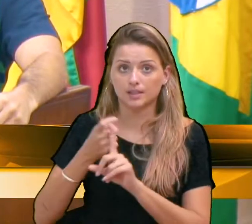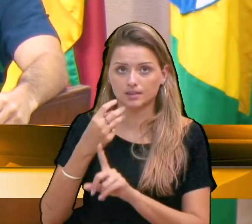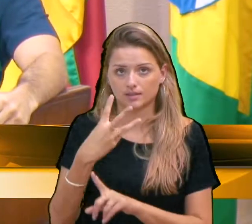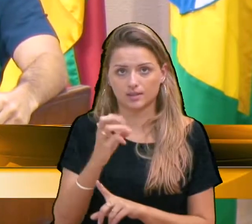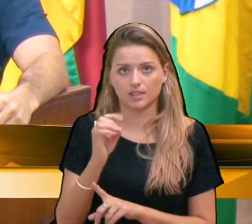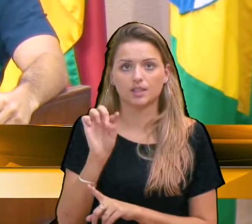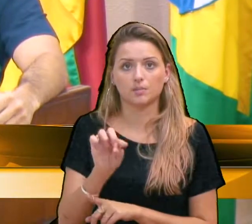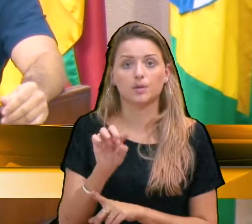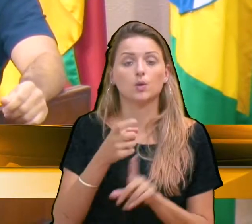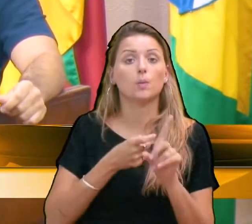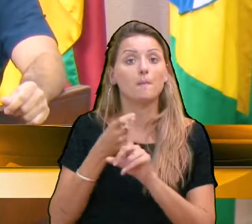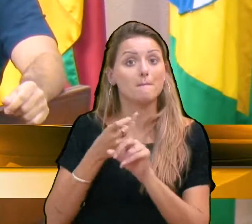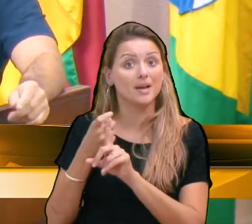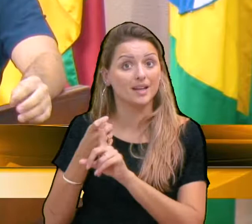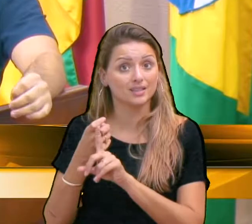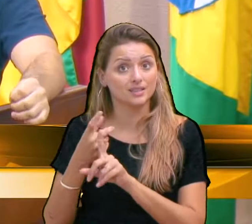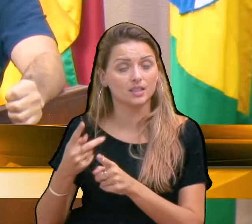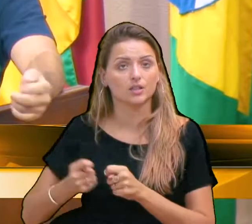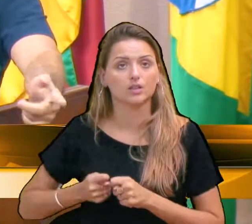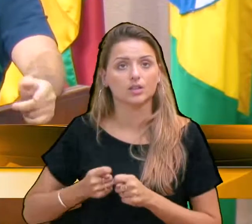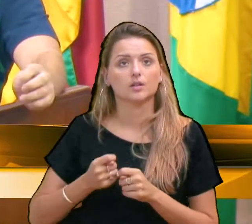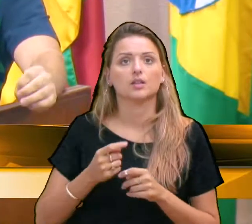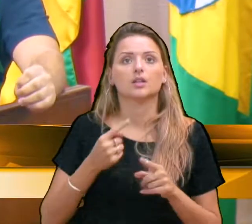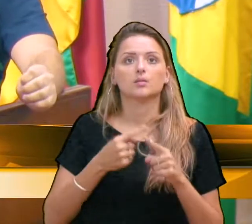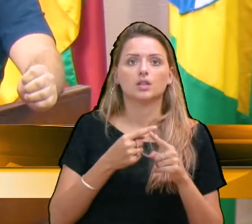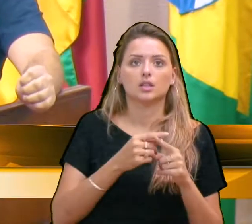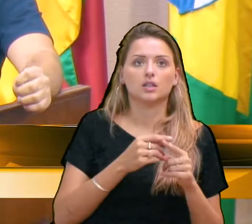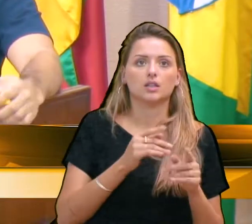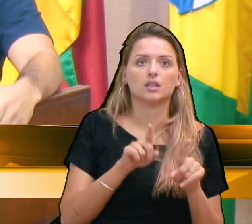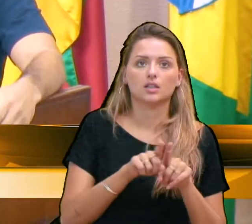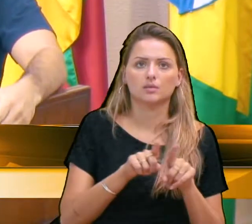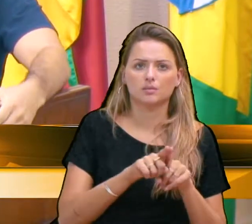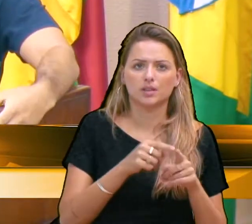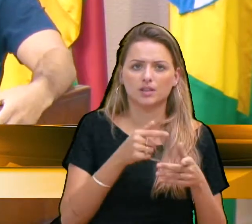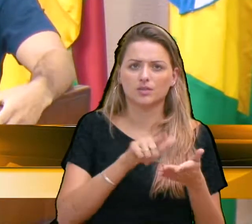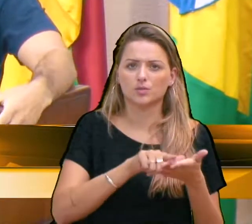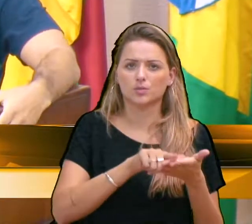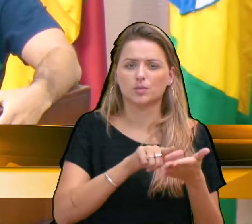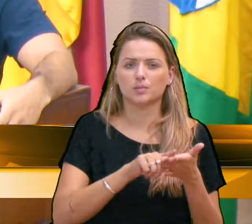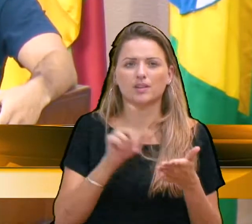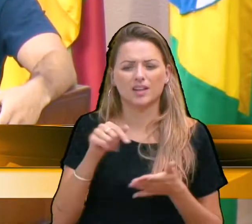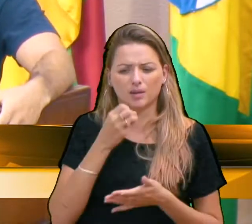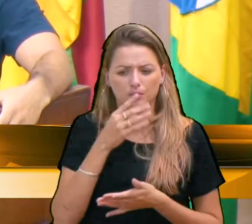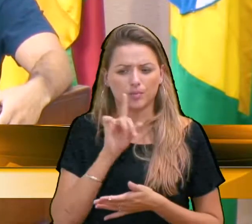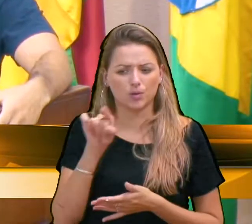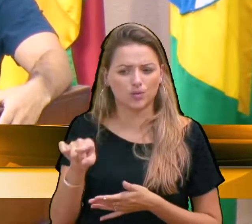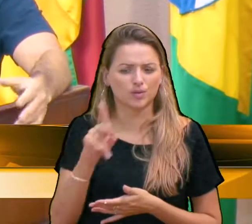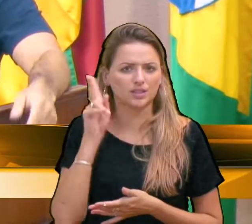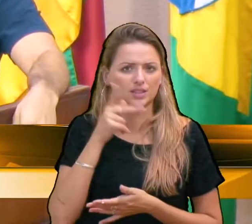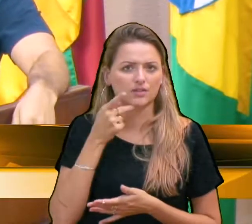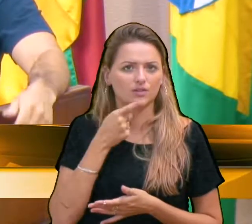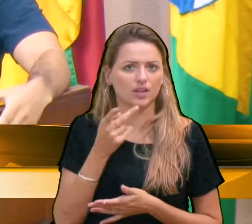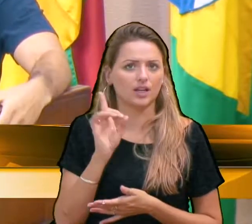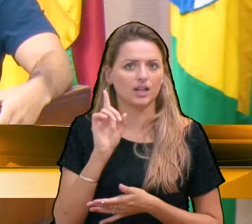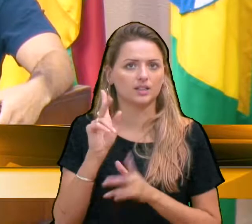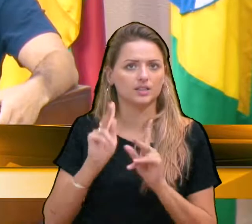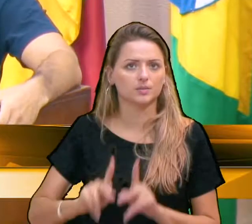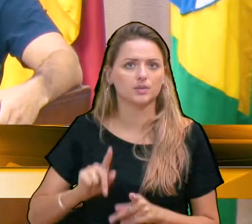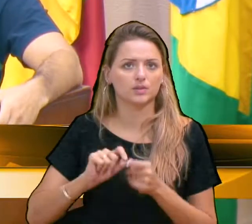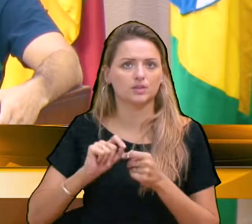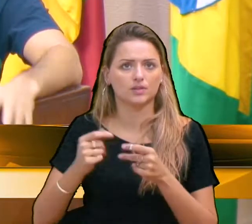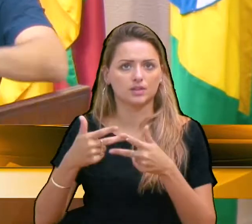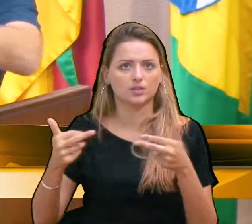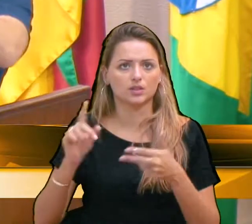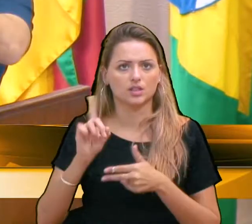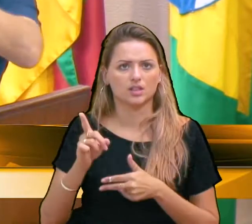R$30 mil, e sim online, bem como também os contra-cheques. Então, é bom citar quem faz as coisas, né? Não só querer